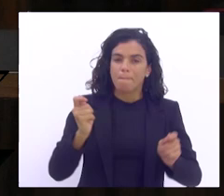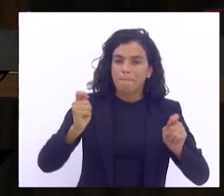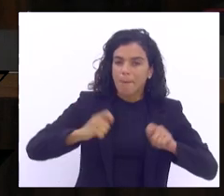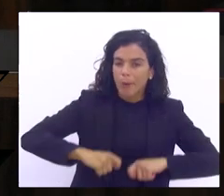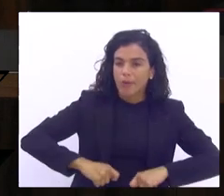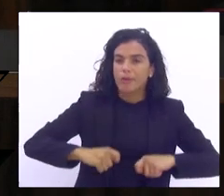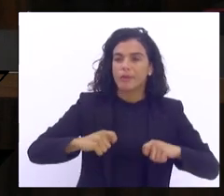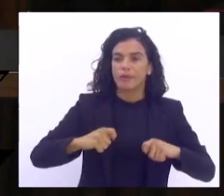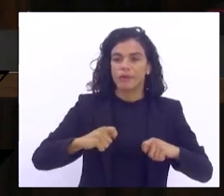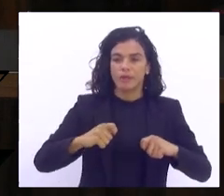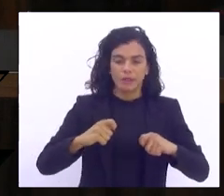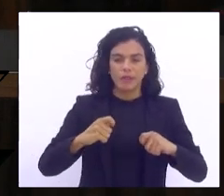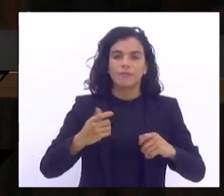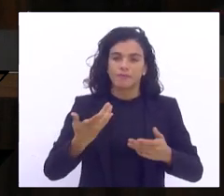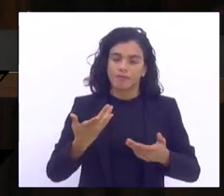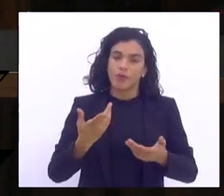podendo,